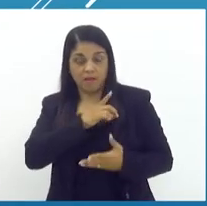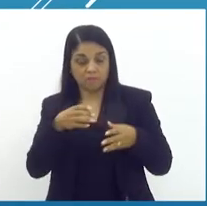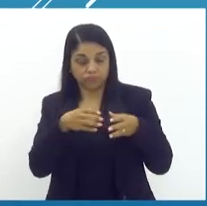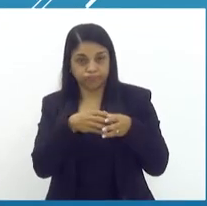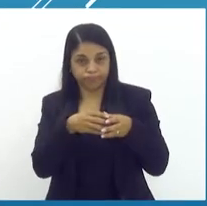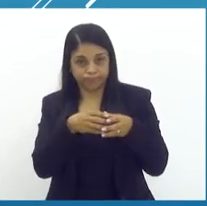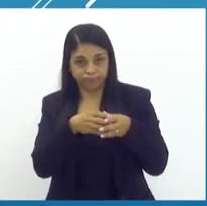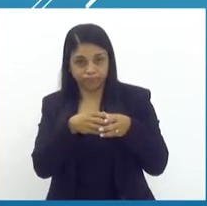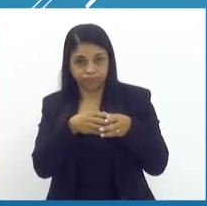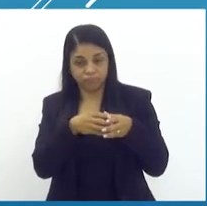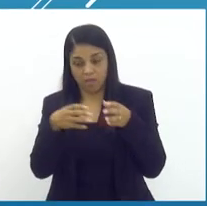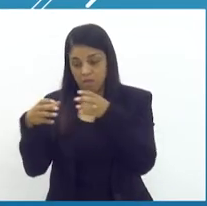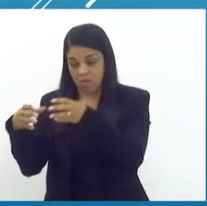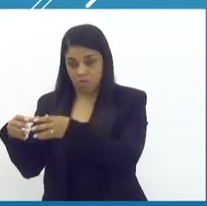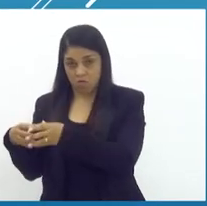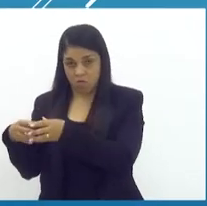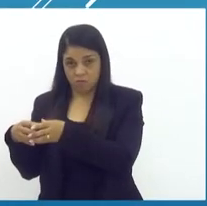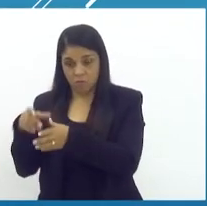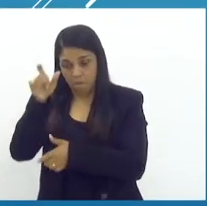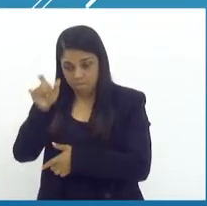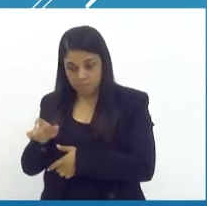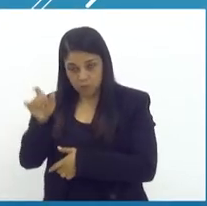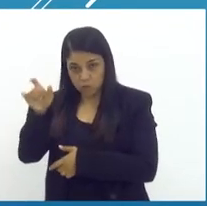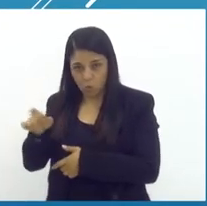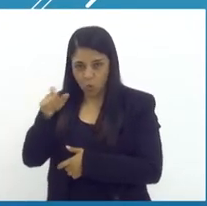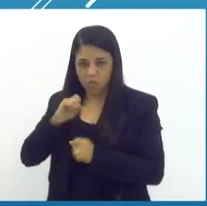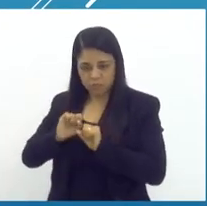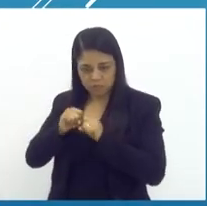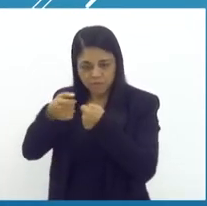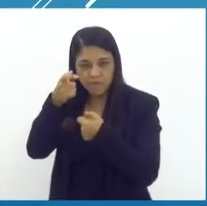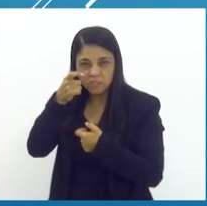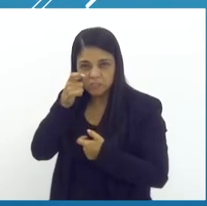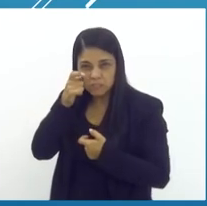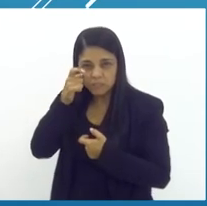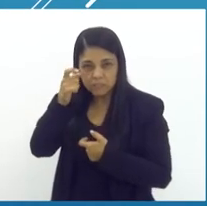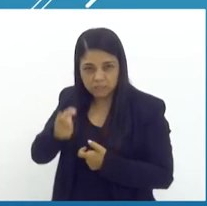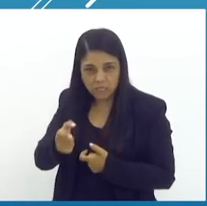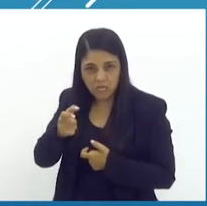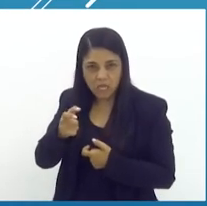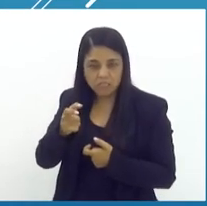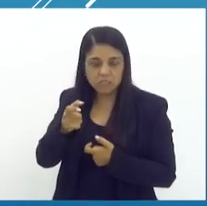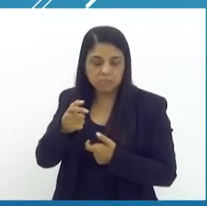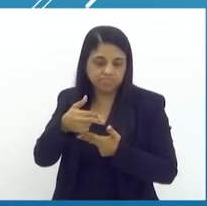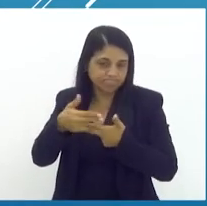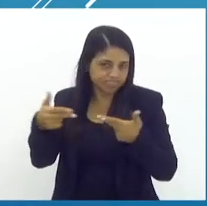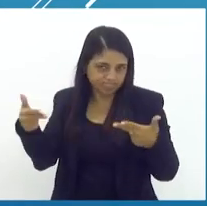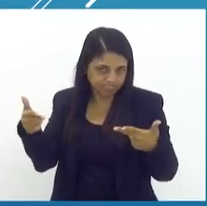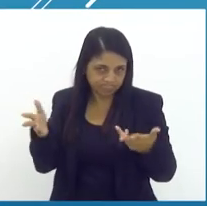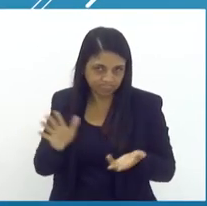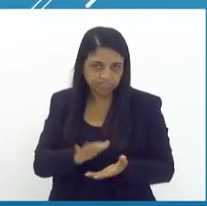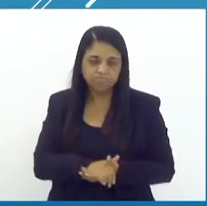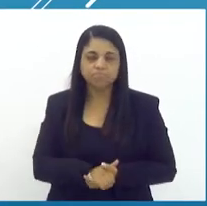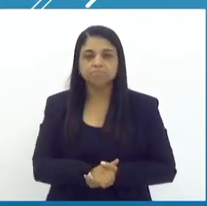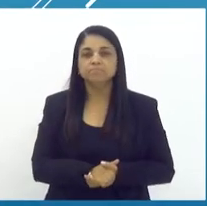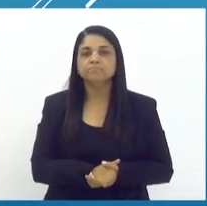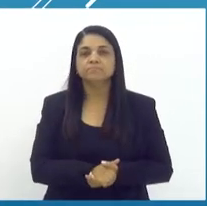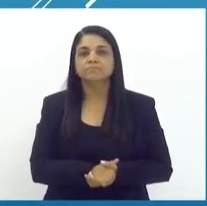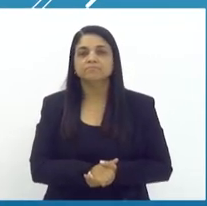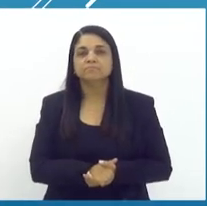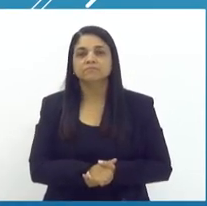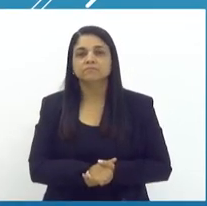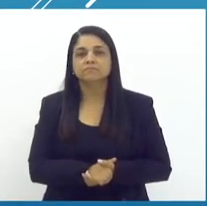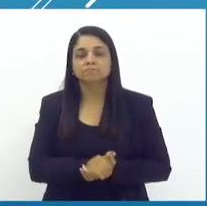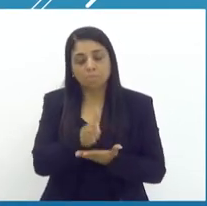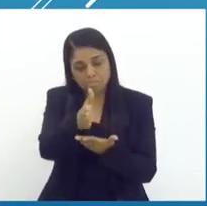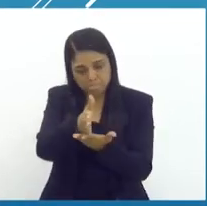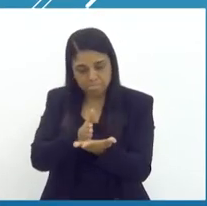lado uma comissão de pessoas que defendem o interesse abstratos direitos abstratos meio a